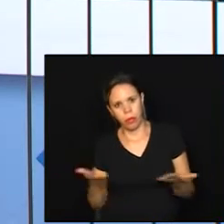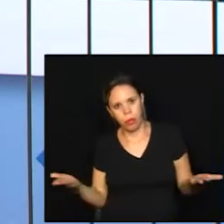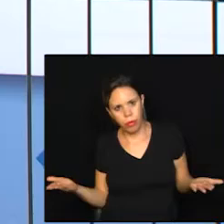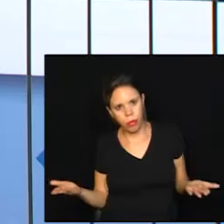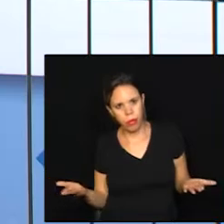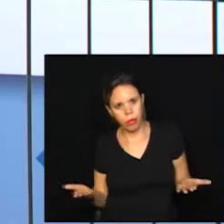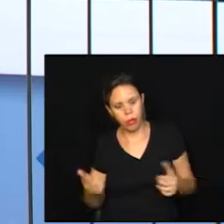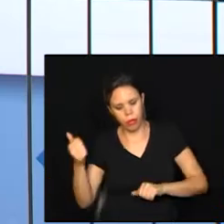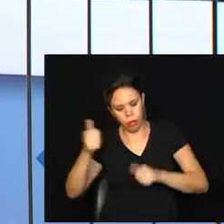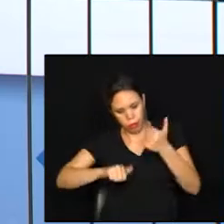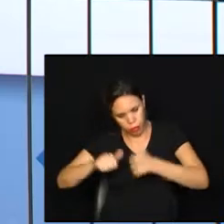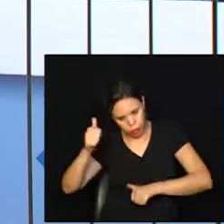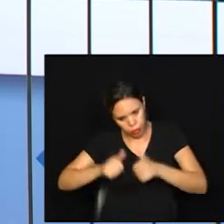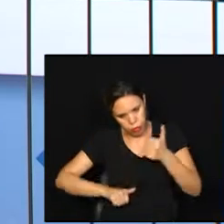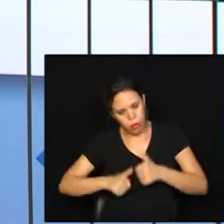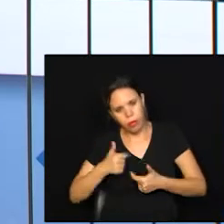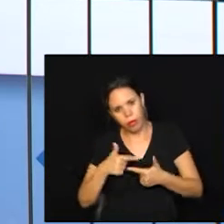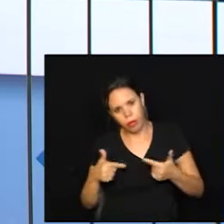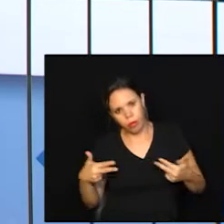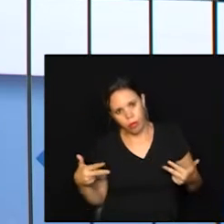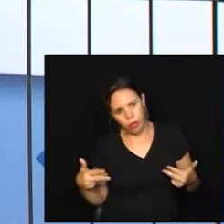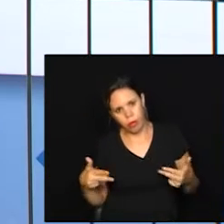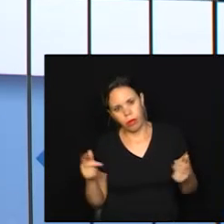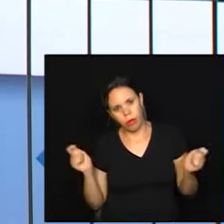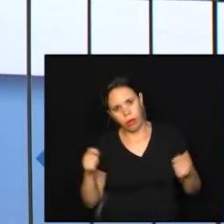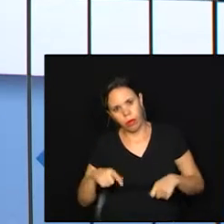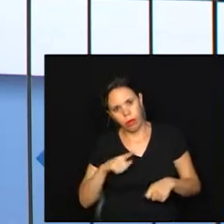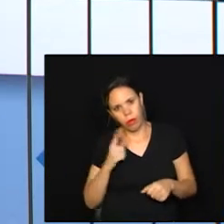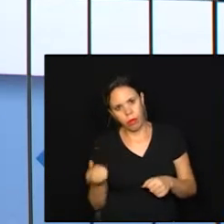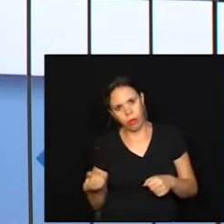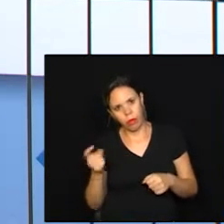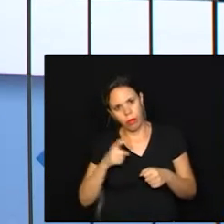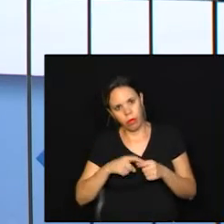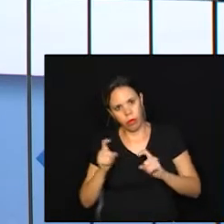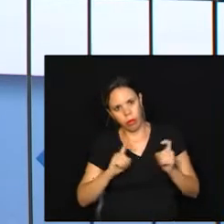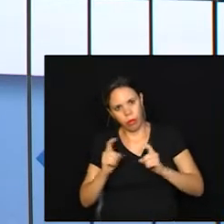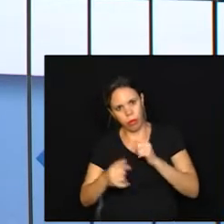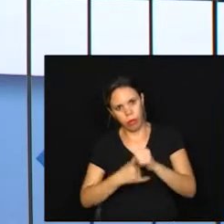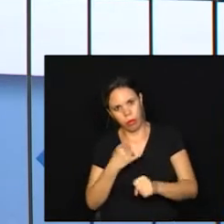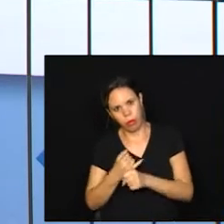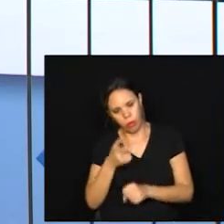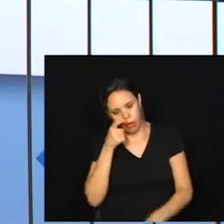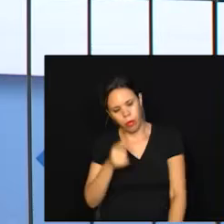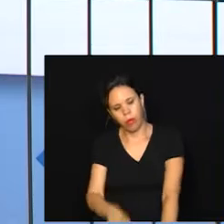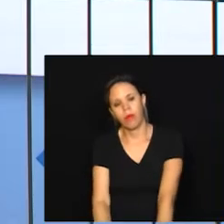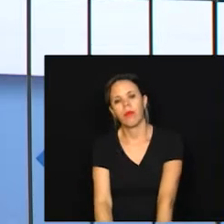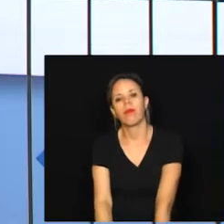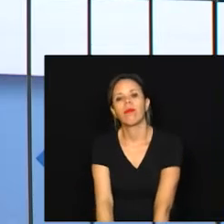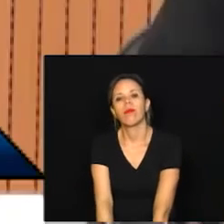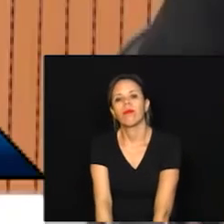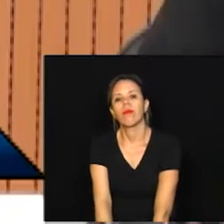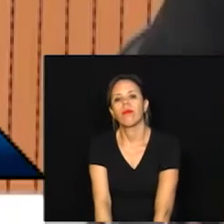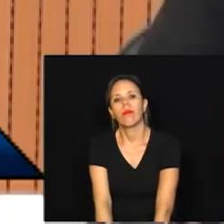devem reavaliar essa questão e a possibilidade da volta das reuniões remotas. Acompanhe.